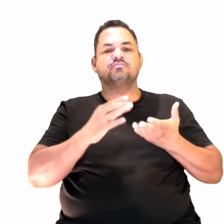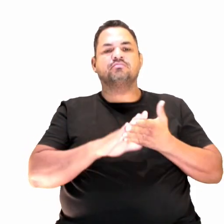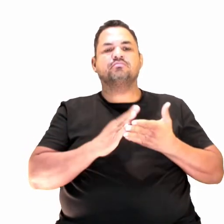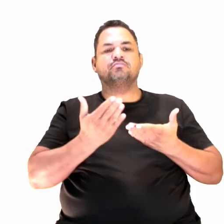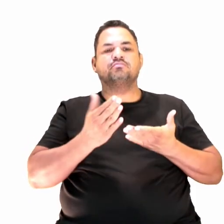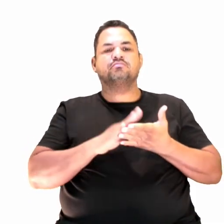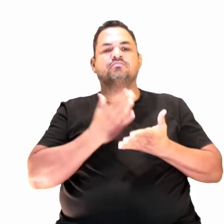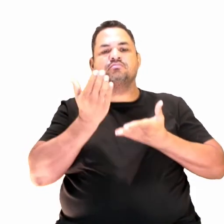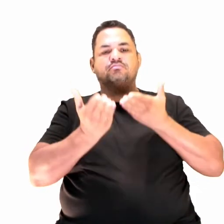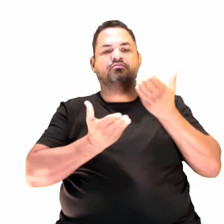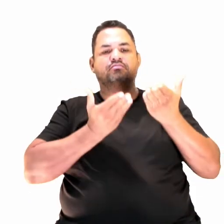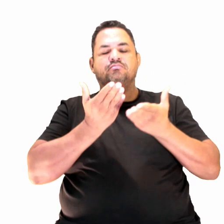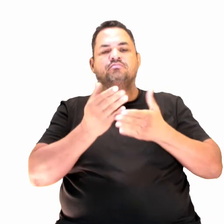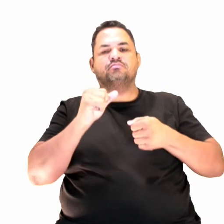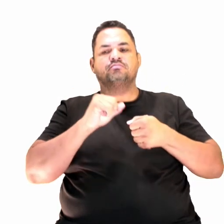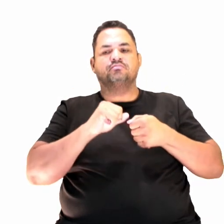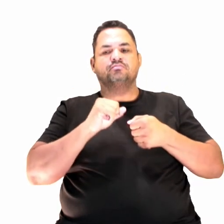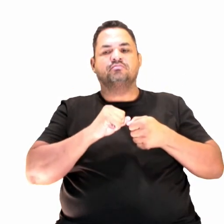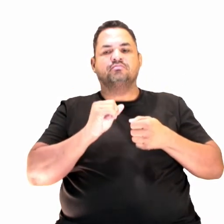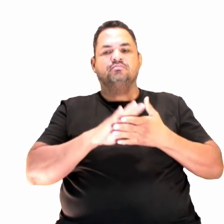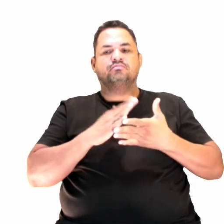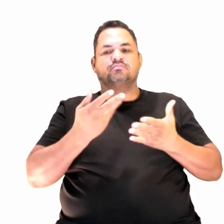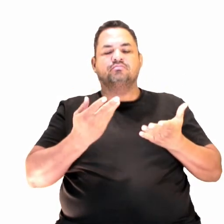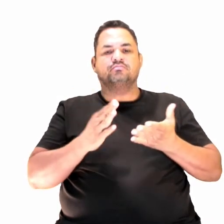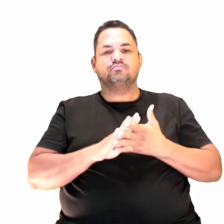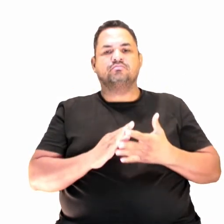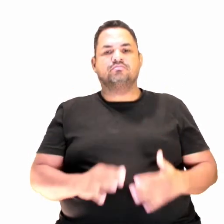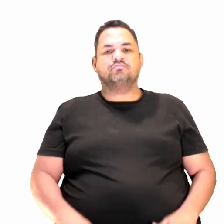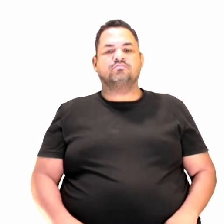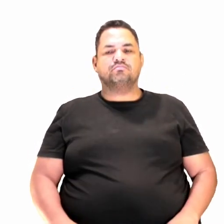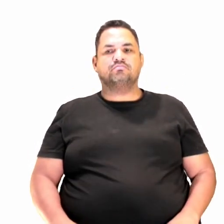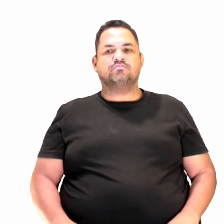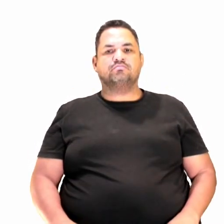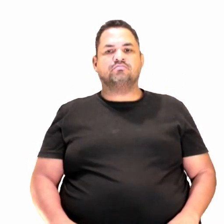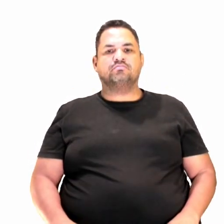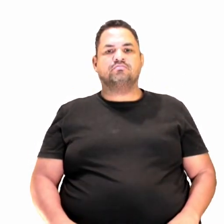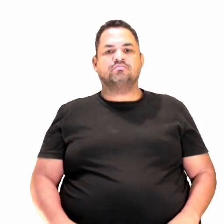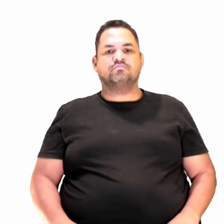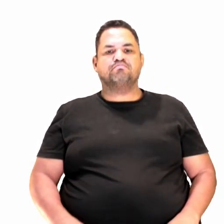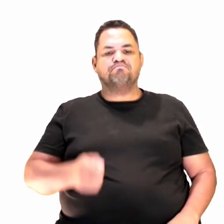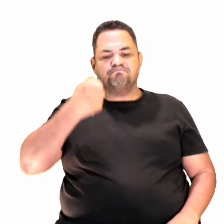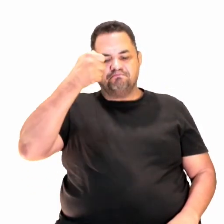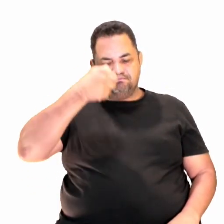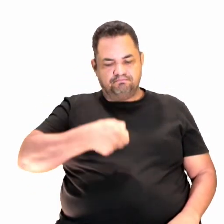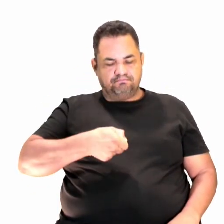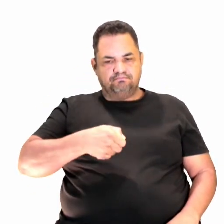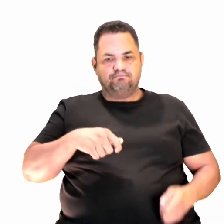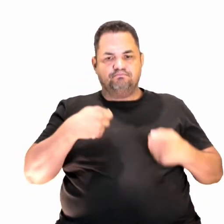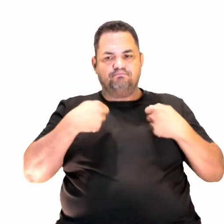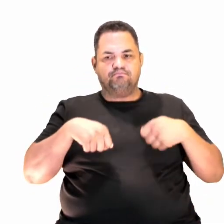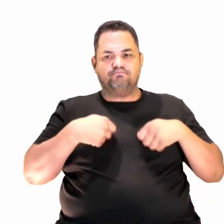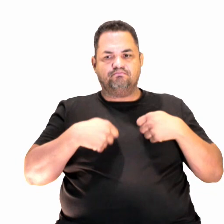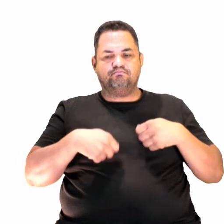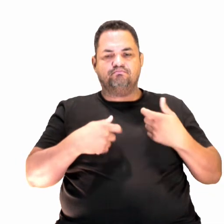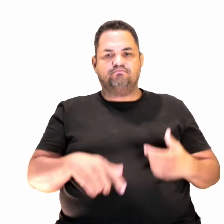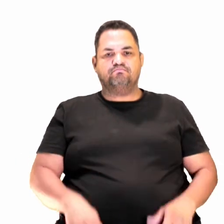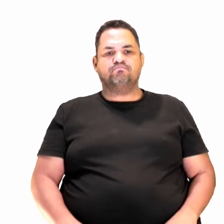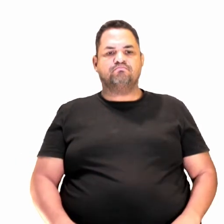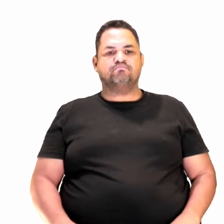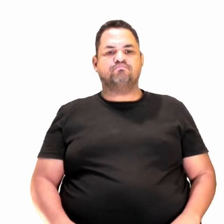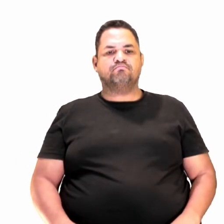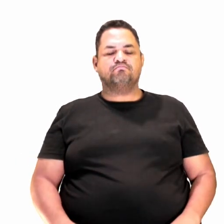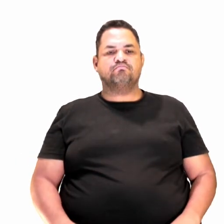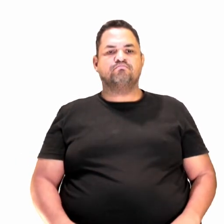então ela deve fazer alguma coisa nesse sentido, meio que de obrigação, must do